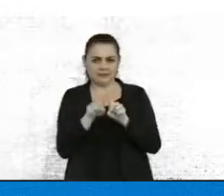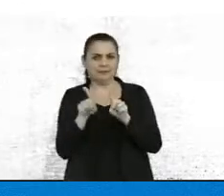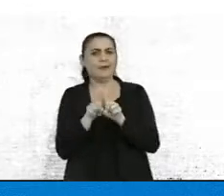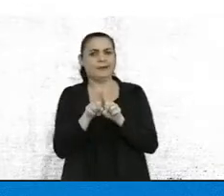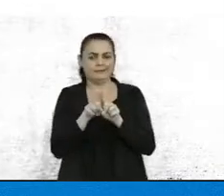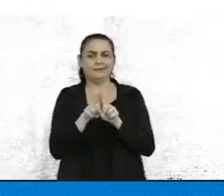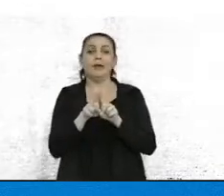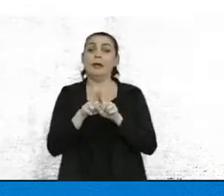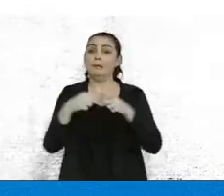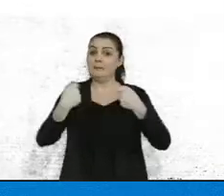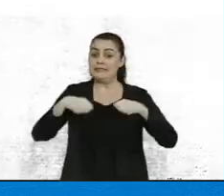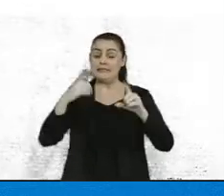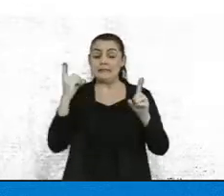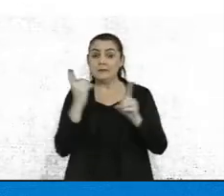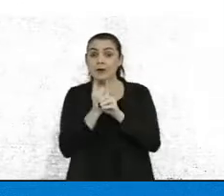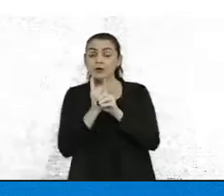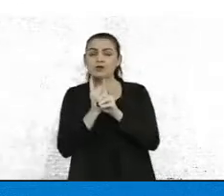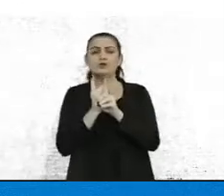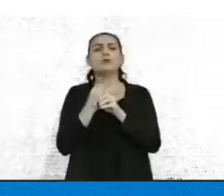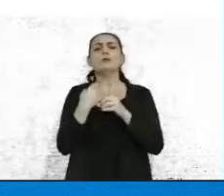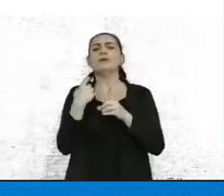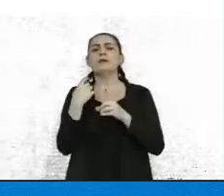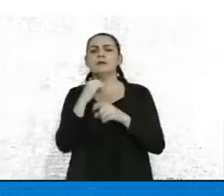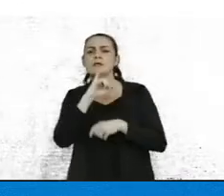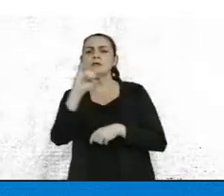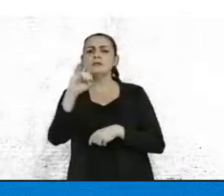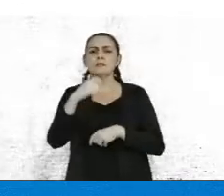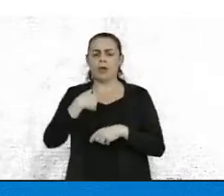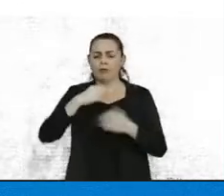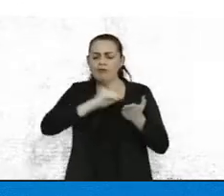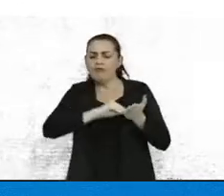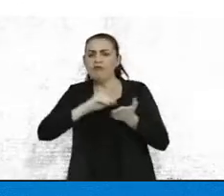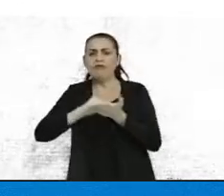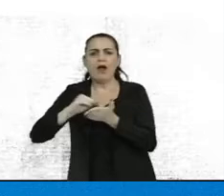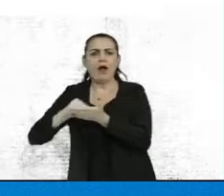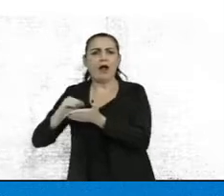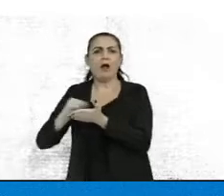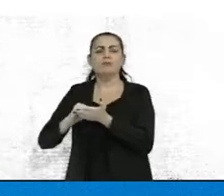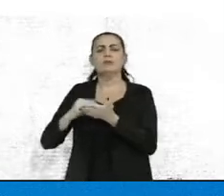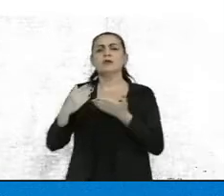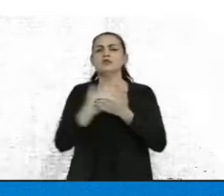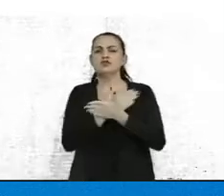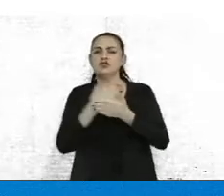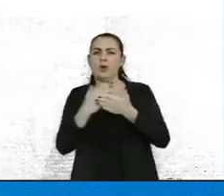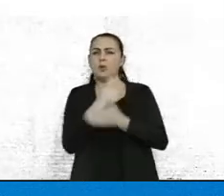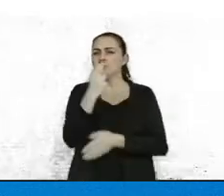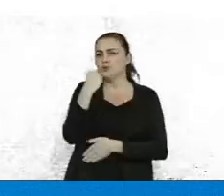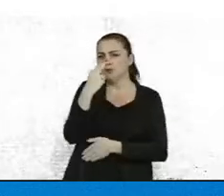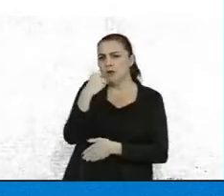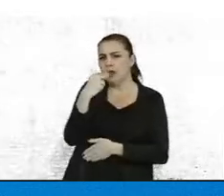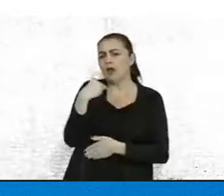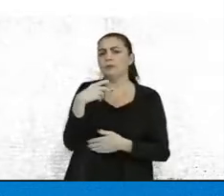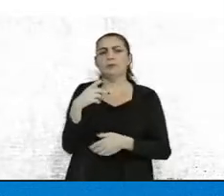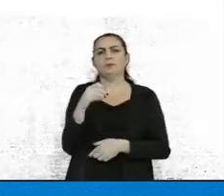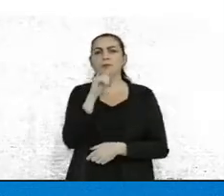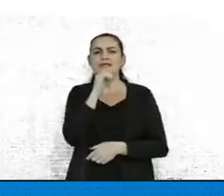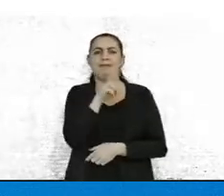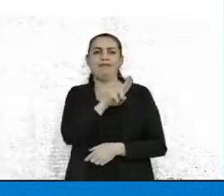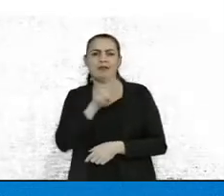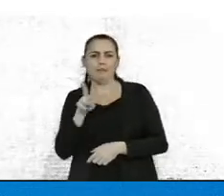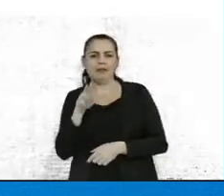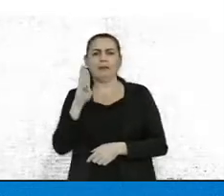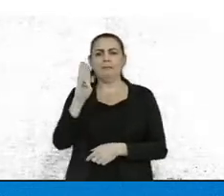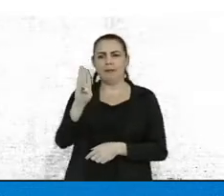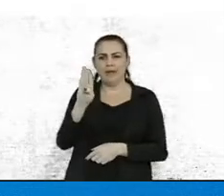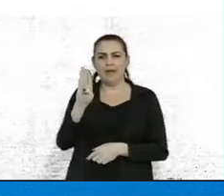tem deficiências ou excessos nutricionais, deficiência de vitamina D, por exemplo, deficiência de selênio, ou até